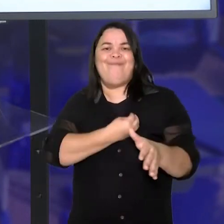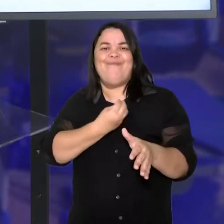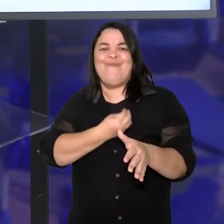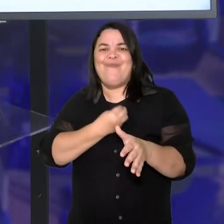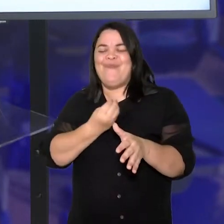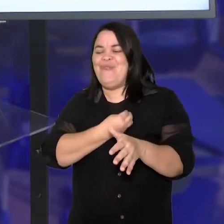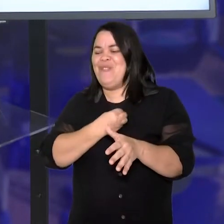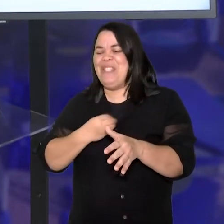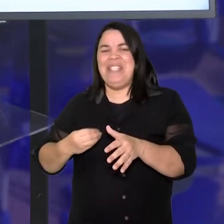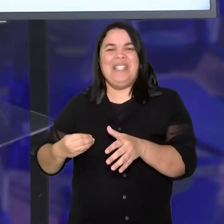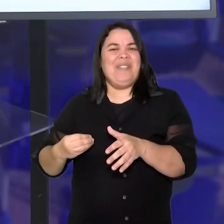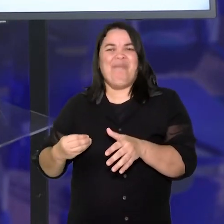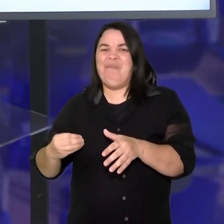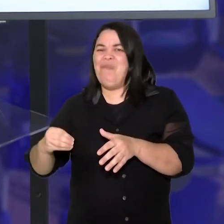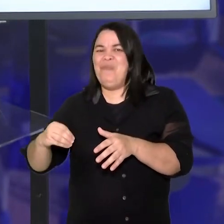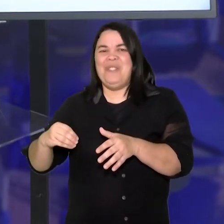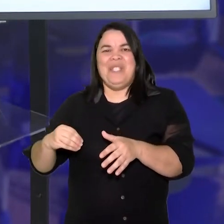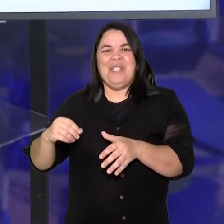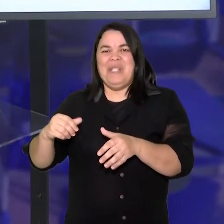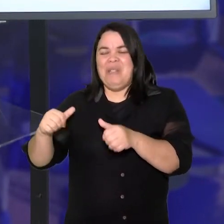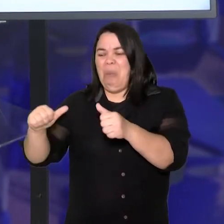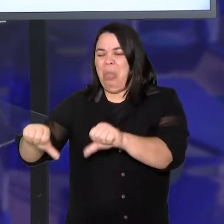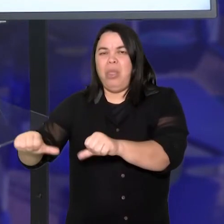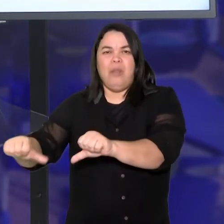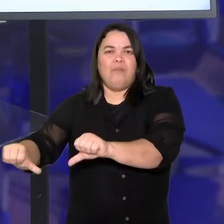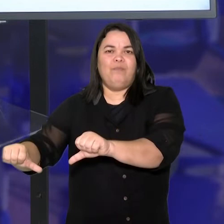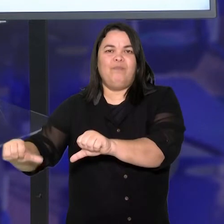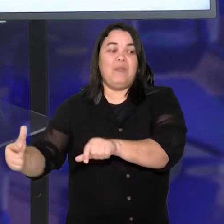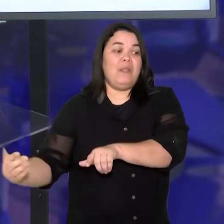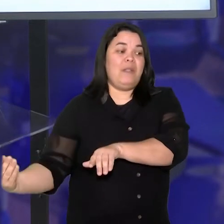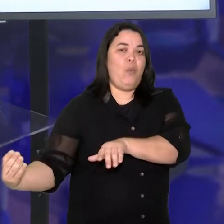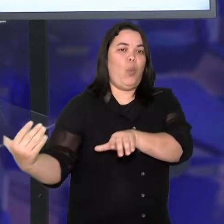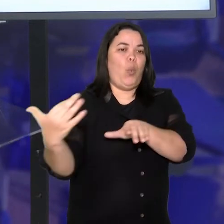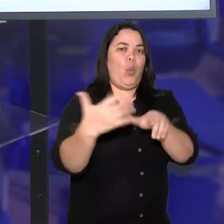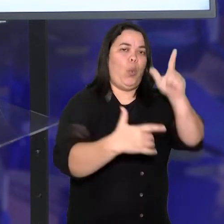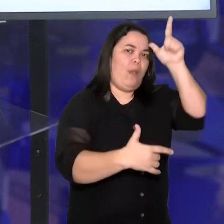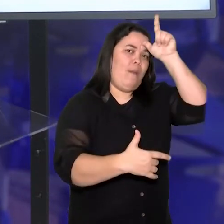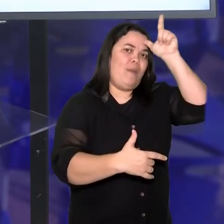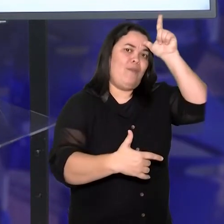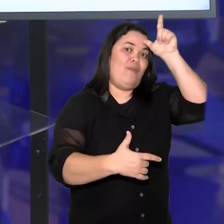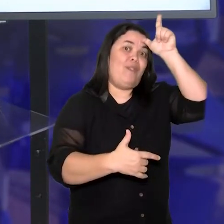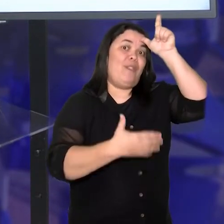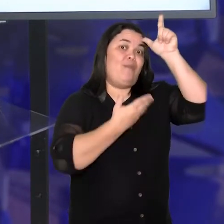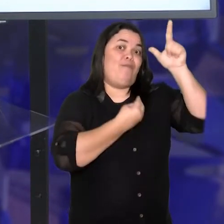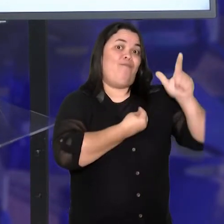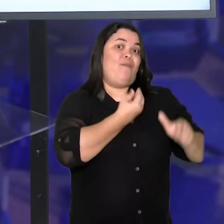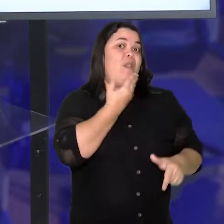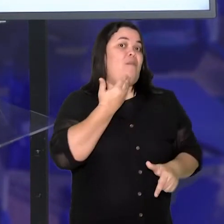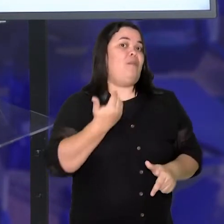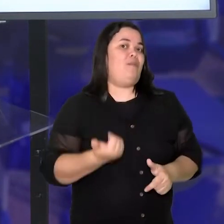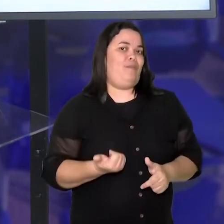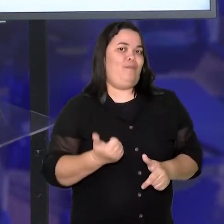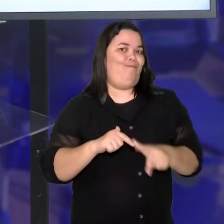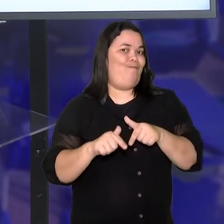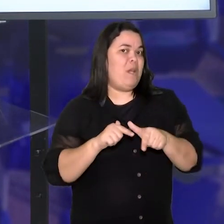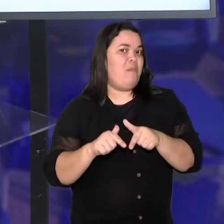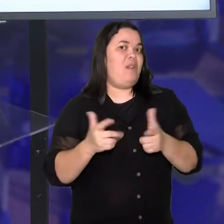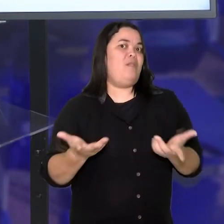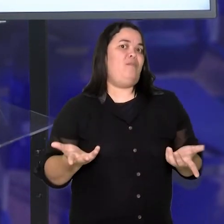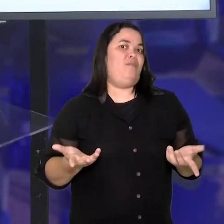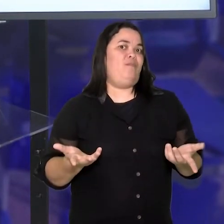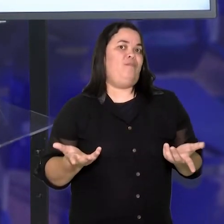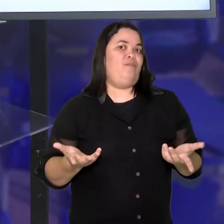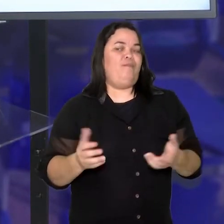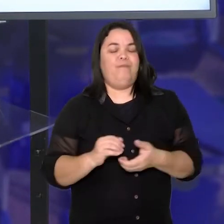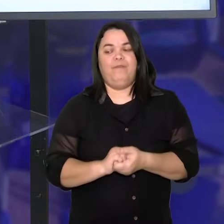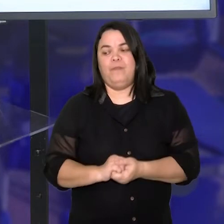né? Na Síria também isso vai acontecer. E por que vão para a Alemanha? O IDH indica qualidade de vida. E é exatamente por isso que elas vão